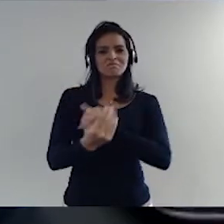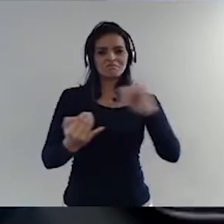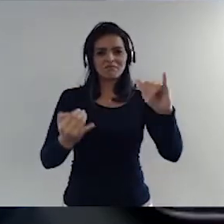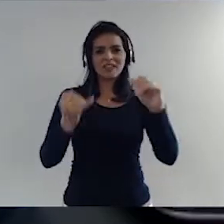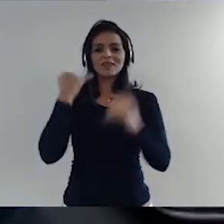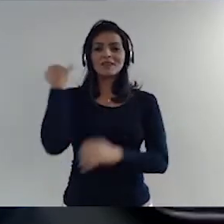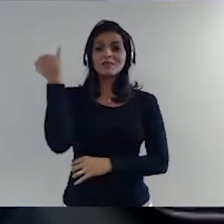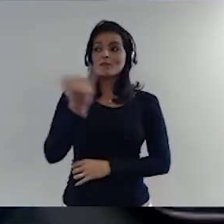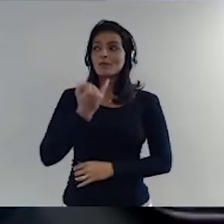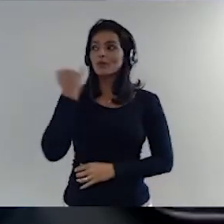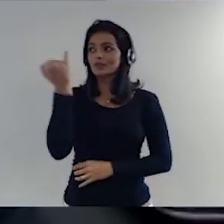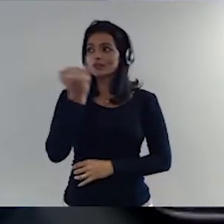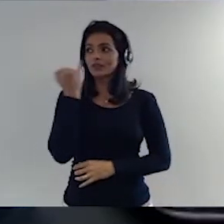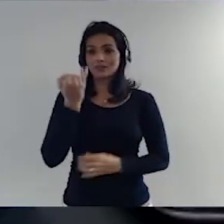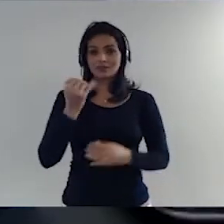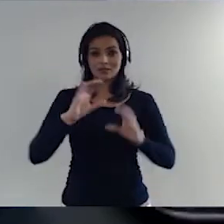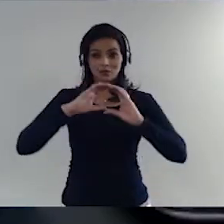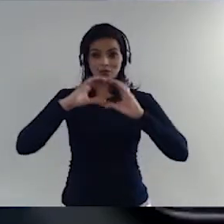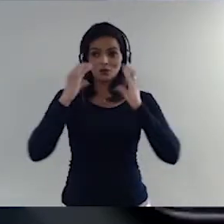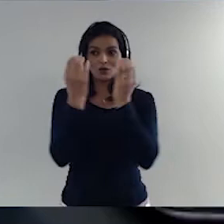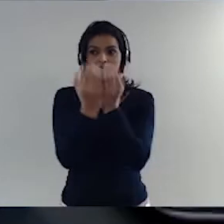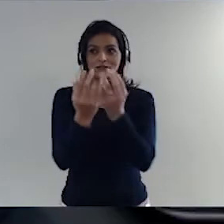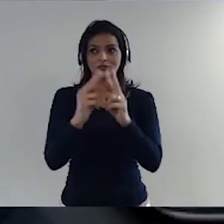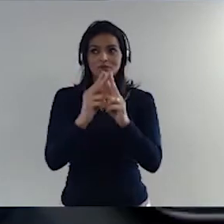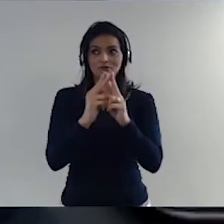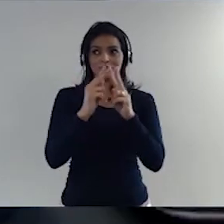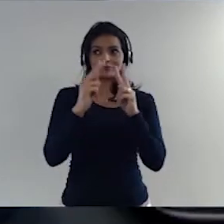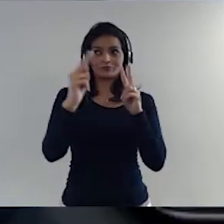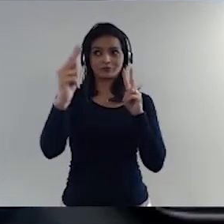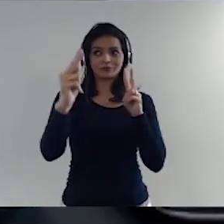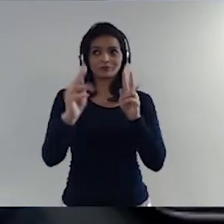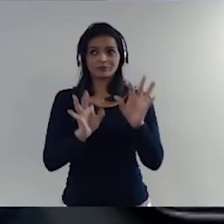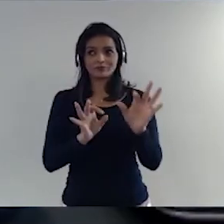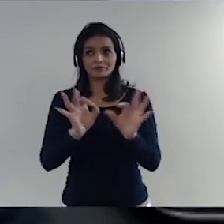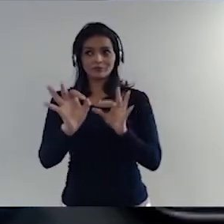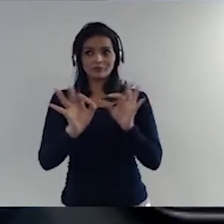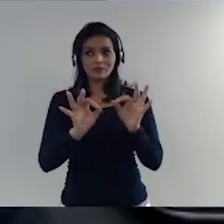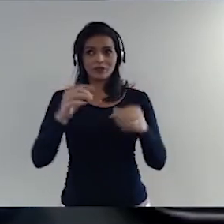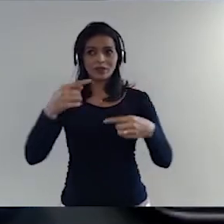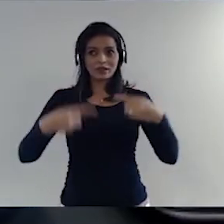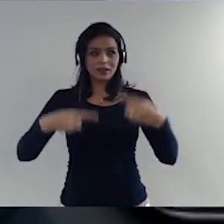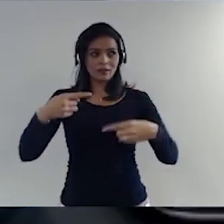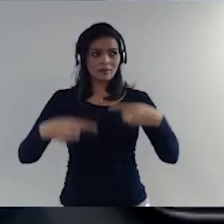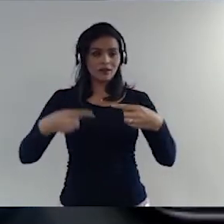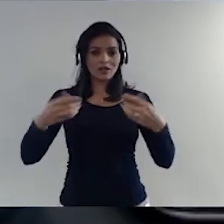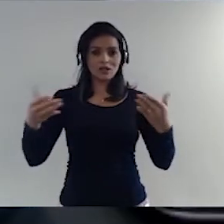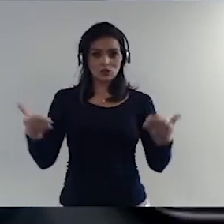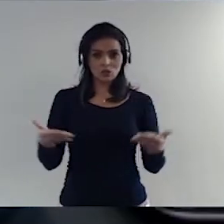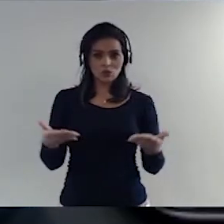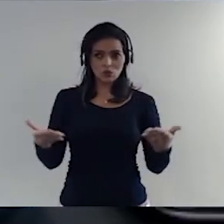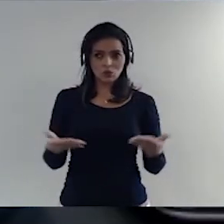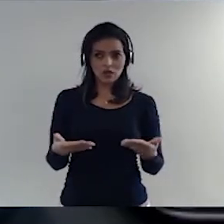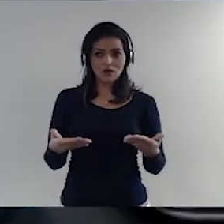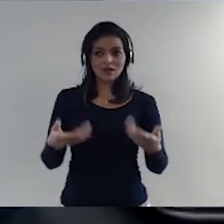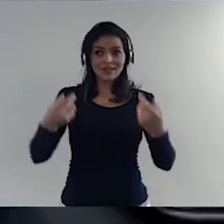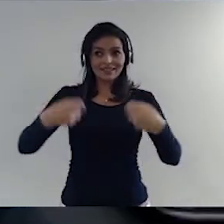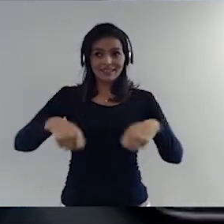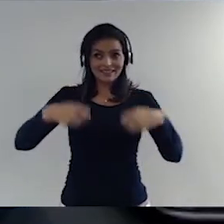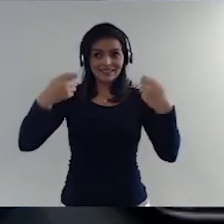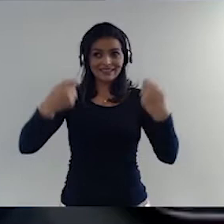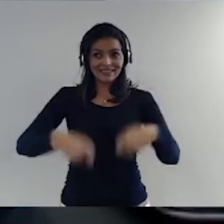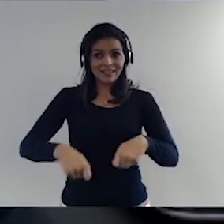importância deste congresso que promove um debate atual, um debate necessário para